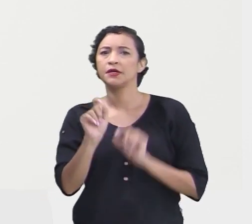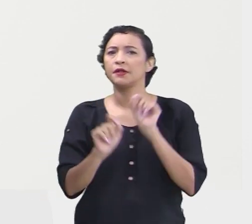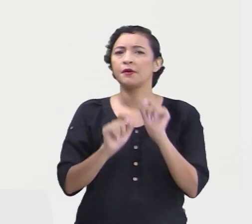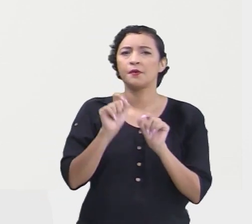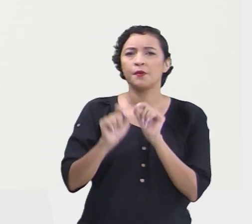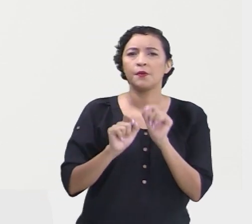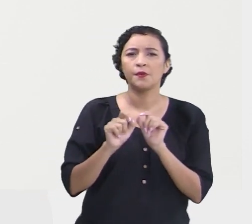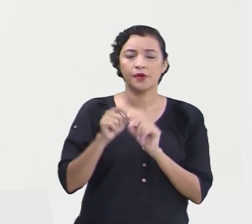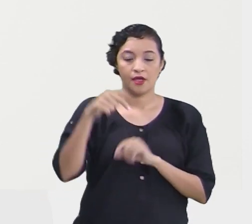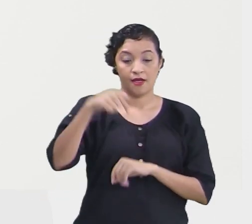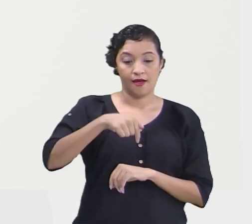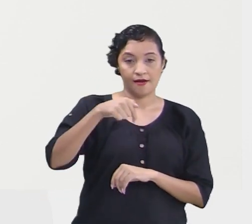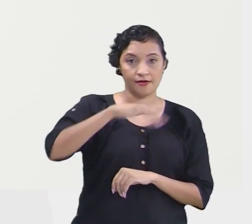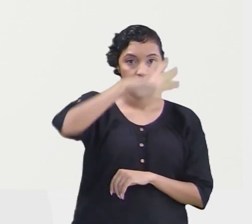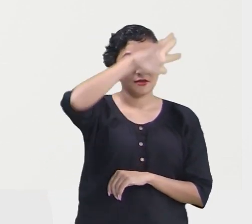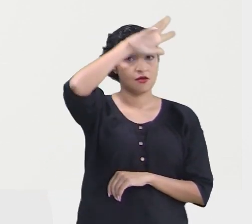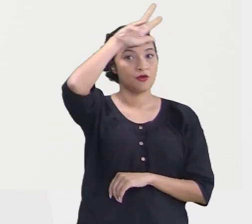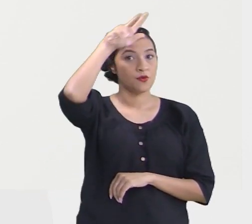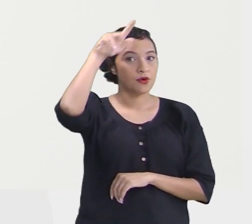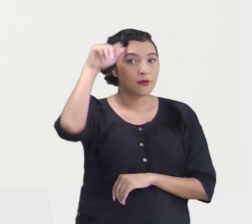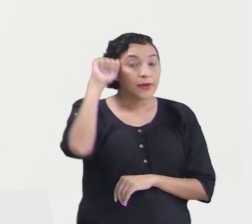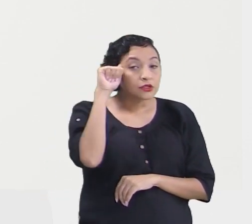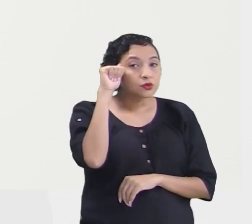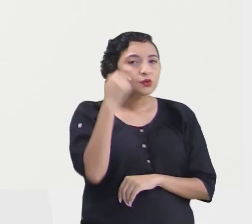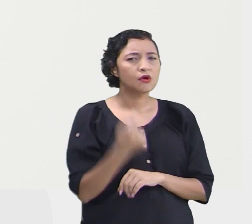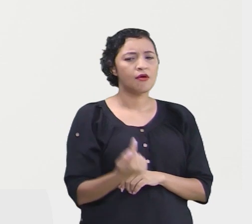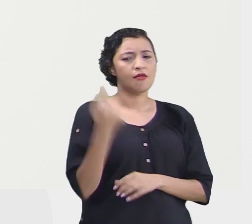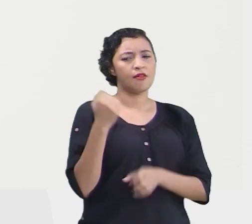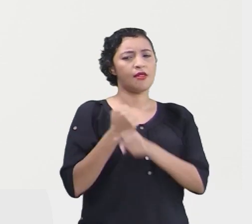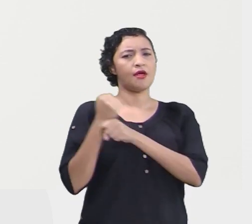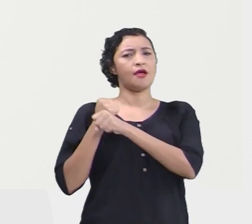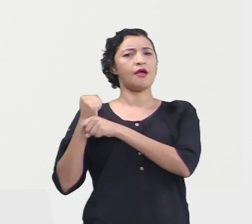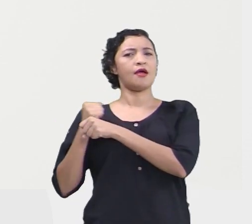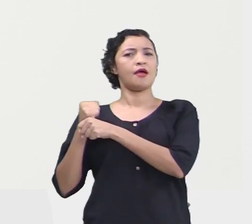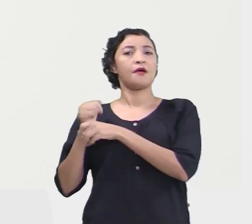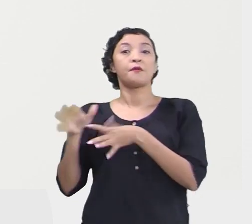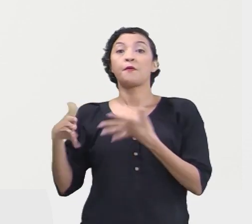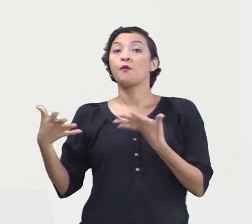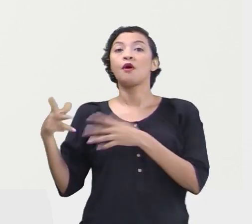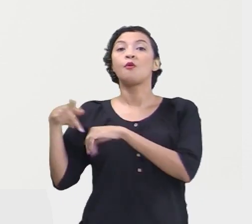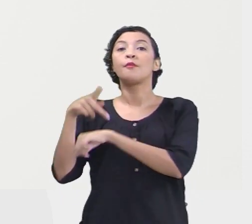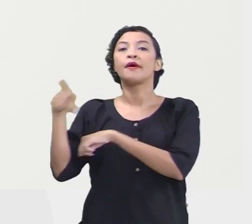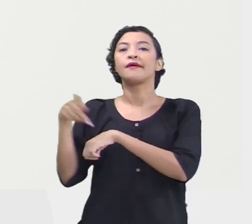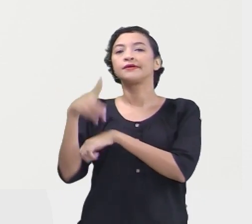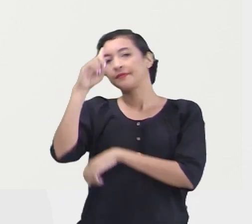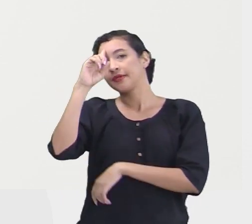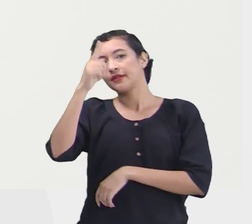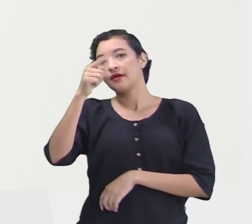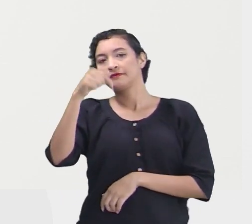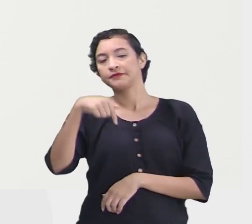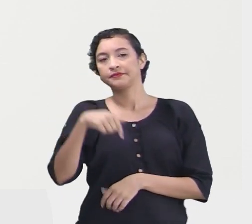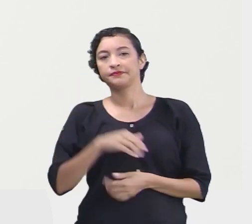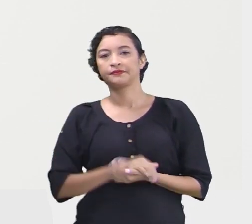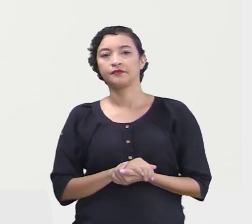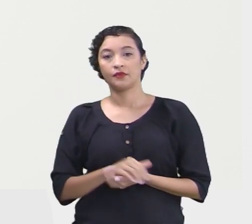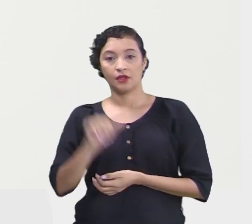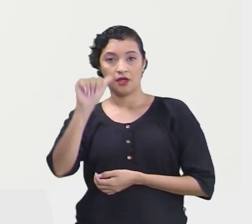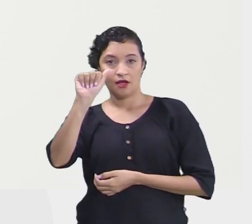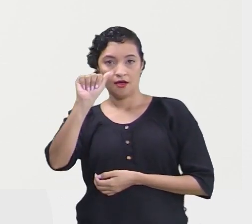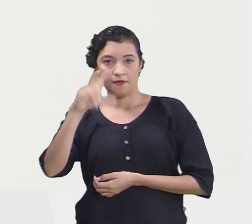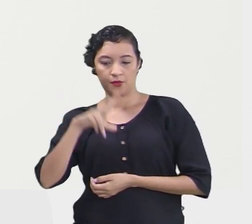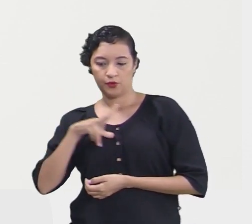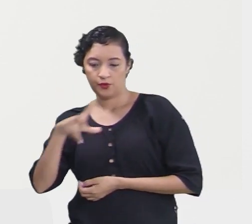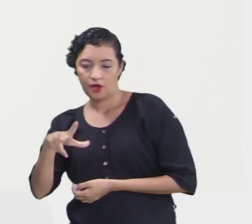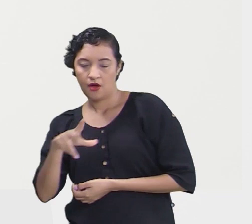hoje representa o estado do Amazonas pertencia a qual país? Fácil demais. Letra A, Portugal.